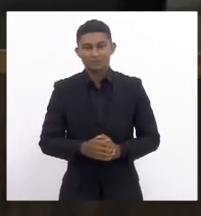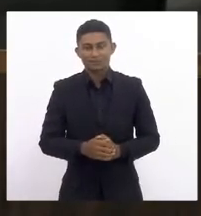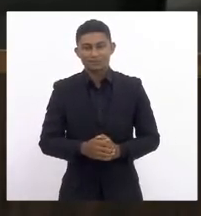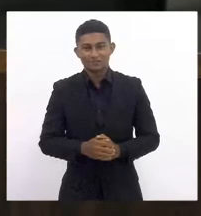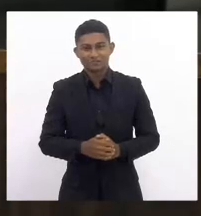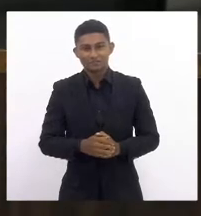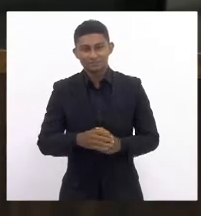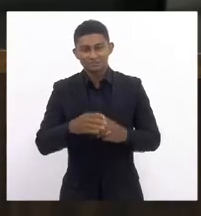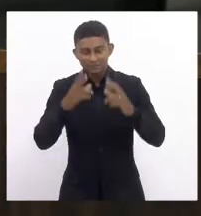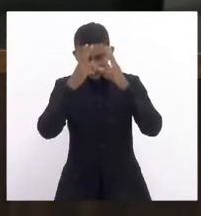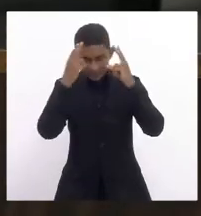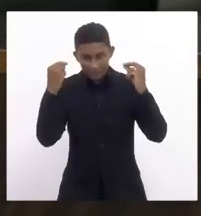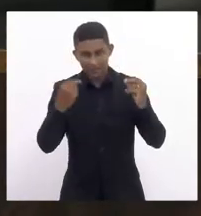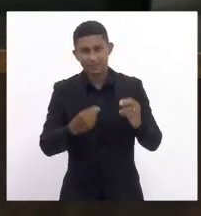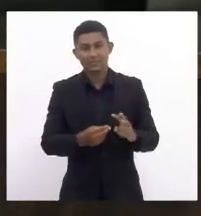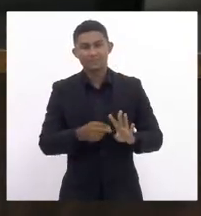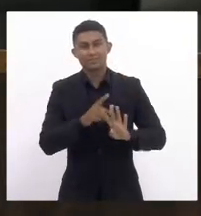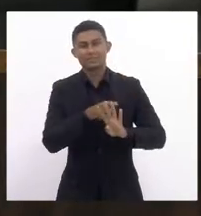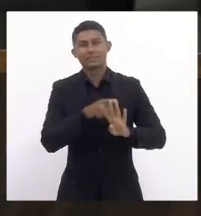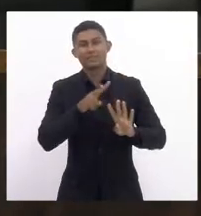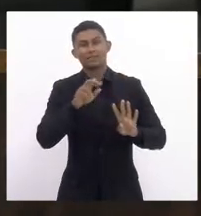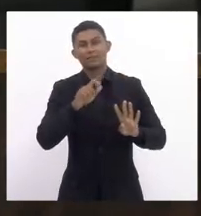Enfermeira Rejane, Valdec, Jari,